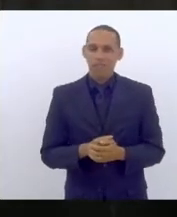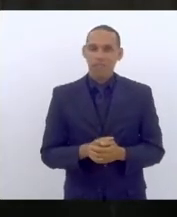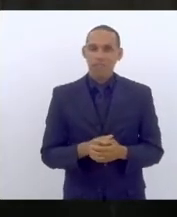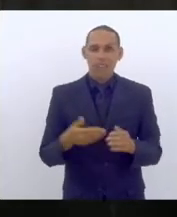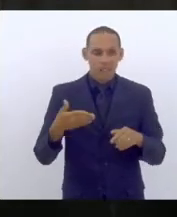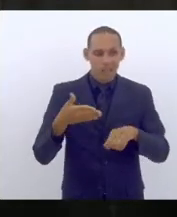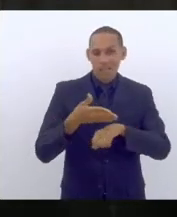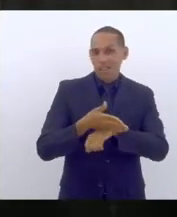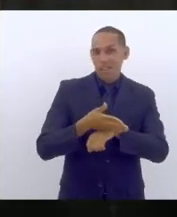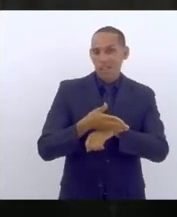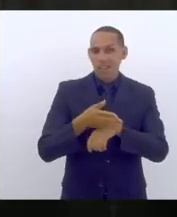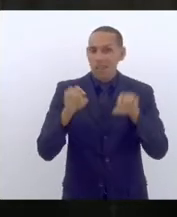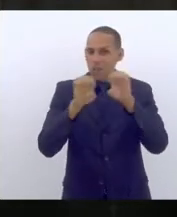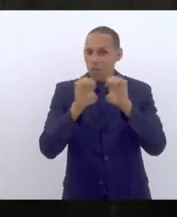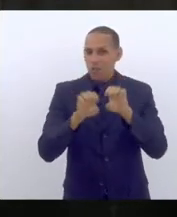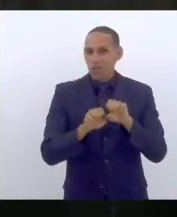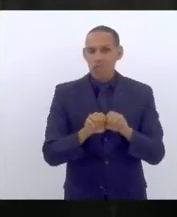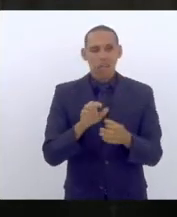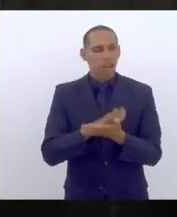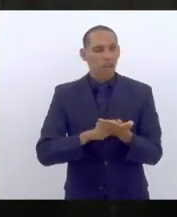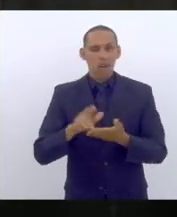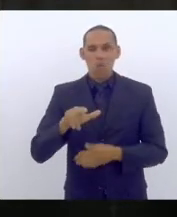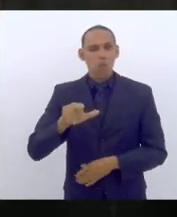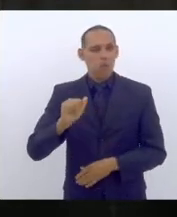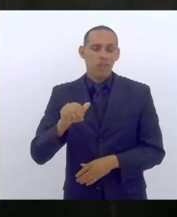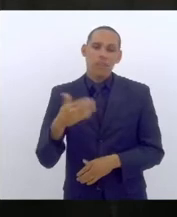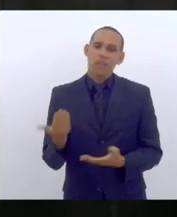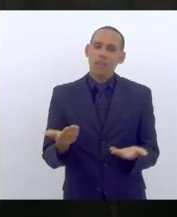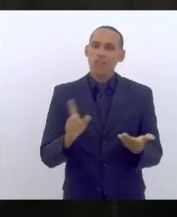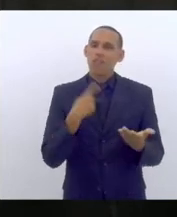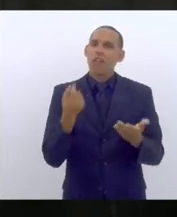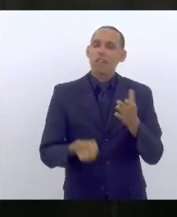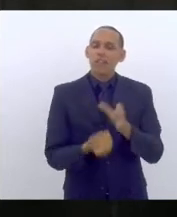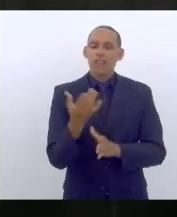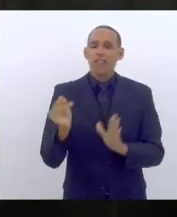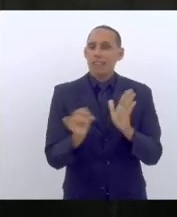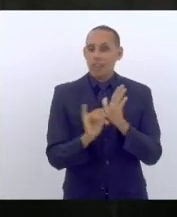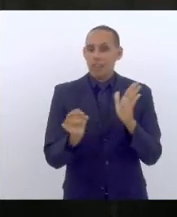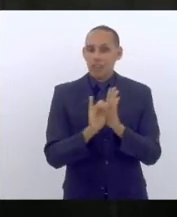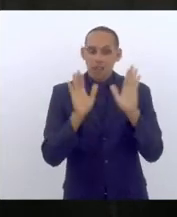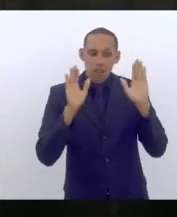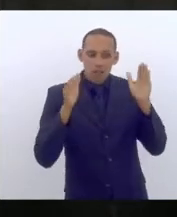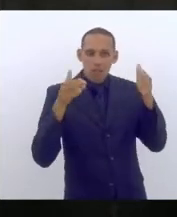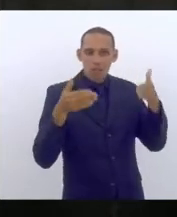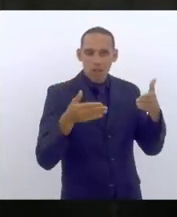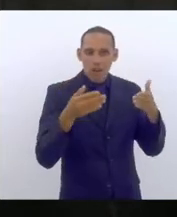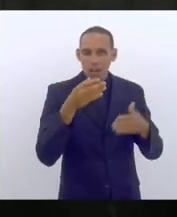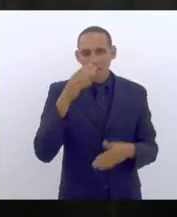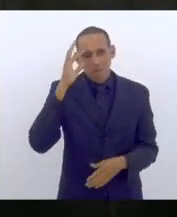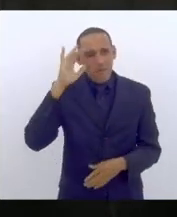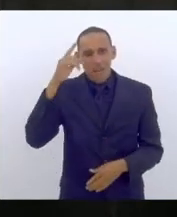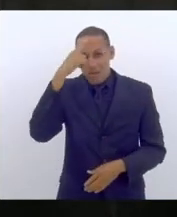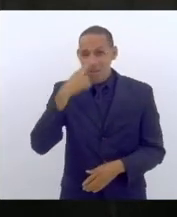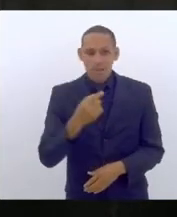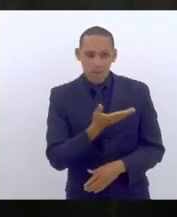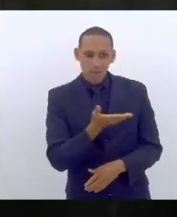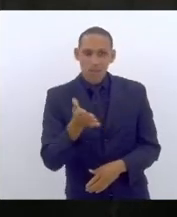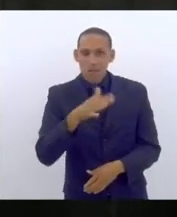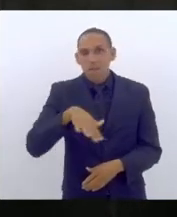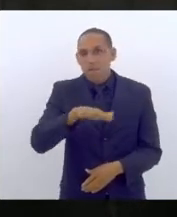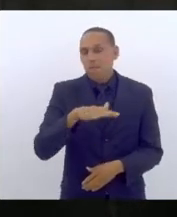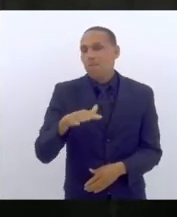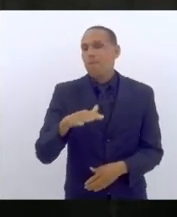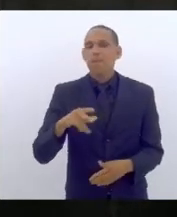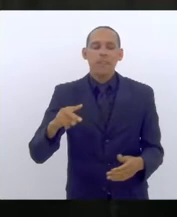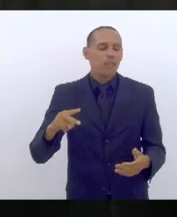acessaram essas estruturas então quando fazemos um edital voltado e direcionado pensando o perfil desse público O resultado